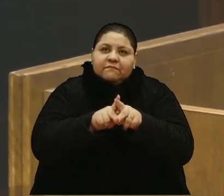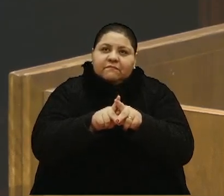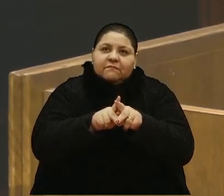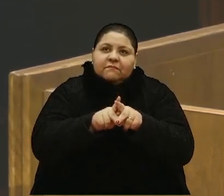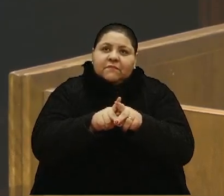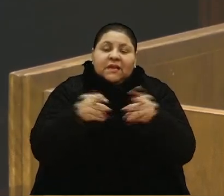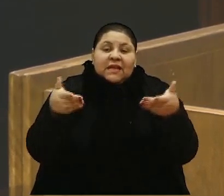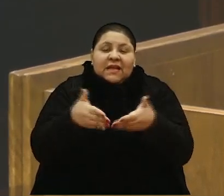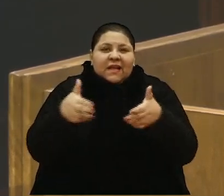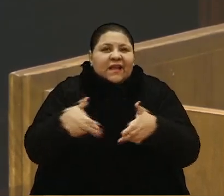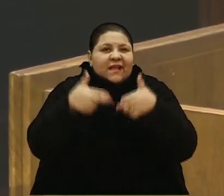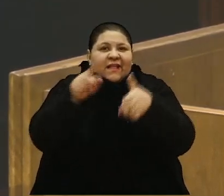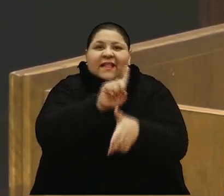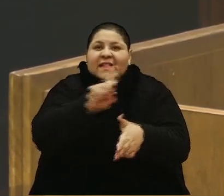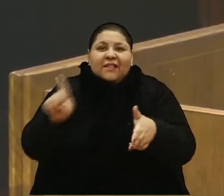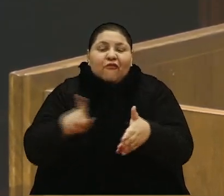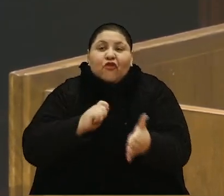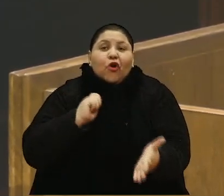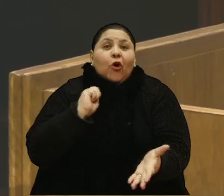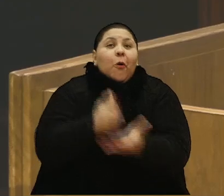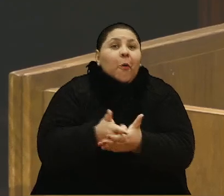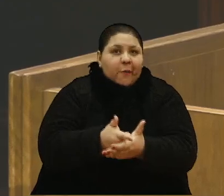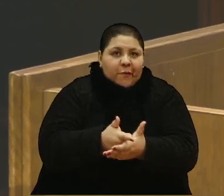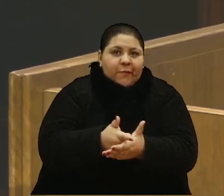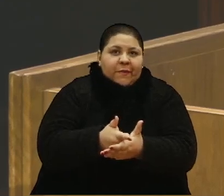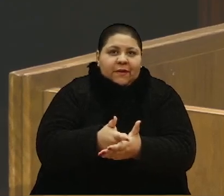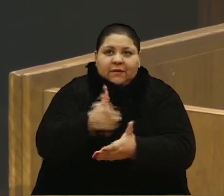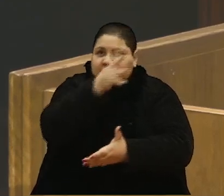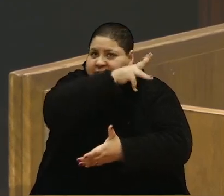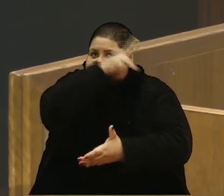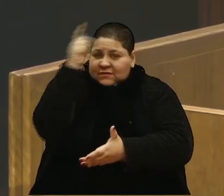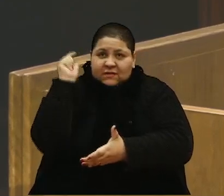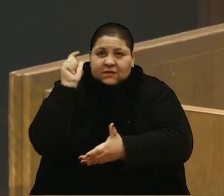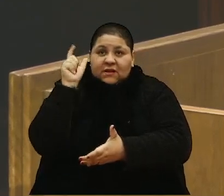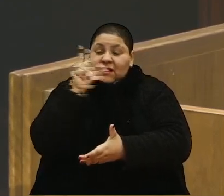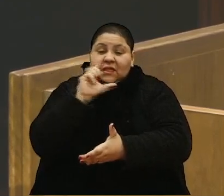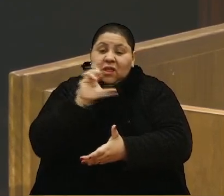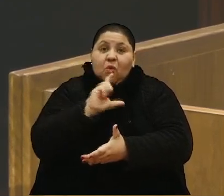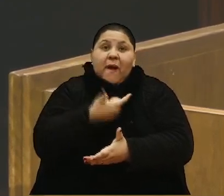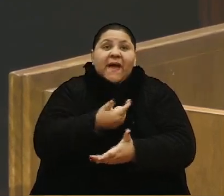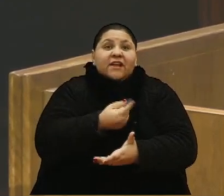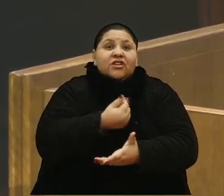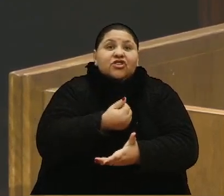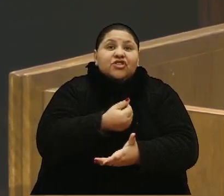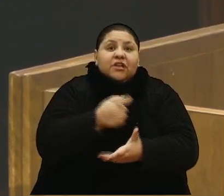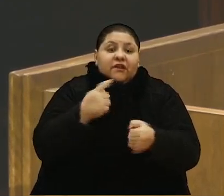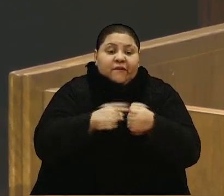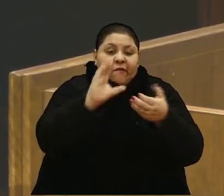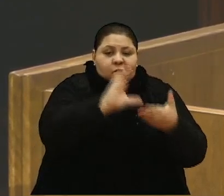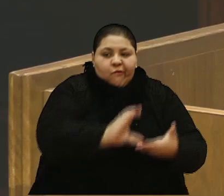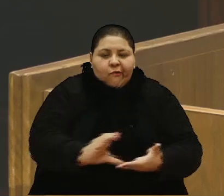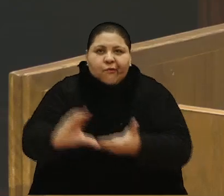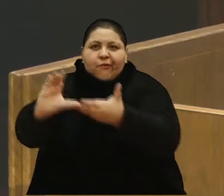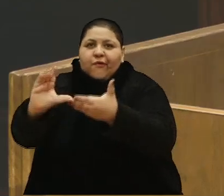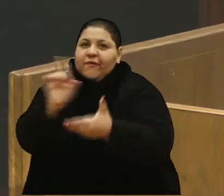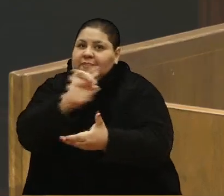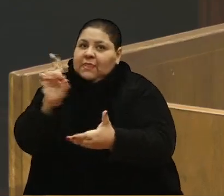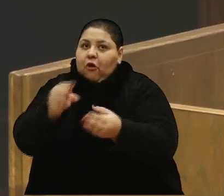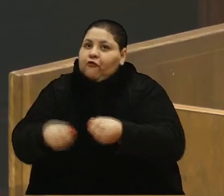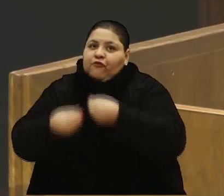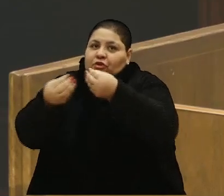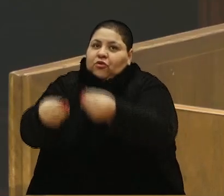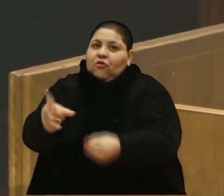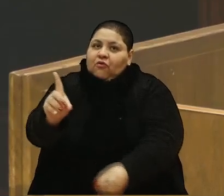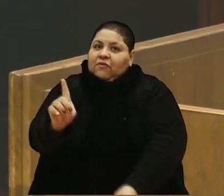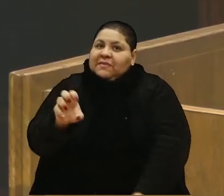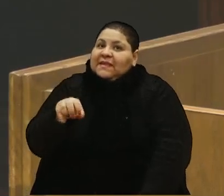Pessoal, esse trem não foi comprado pelo município, não saiu dinheiro público para compra de trem. Esse trem foi doado pelo DENIT, o transporte